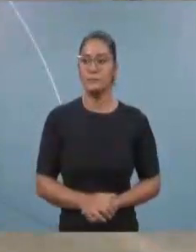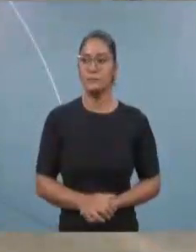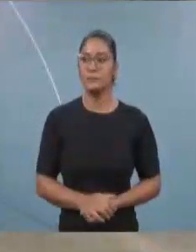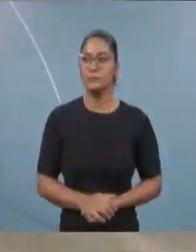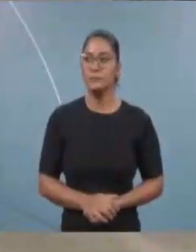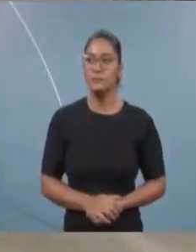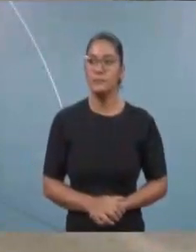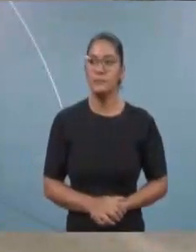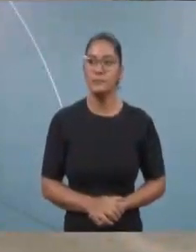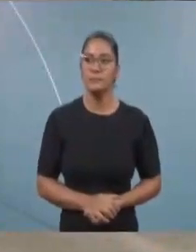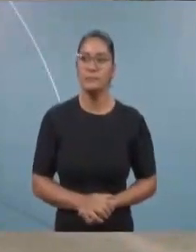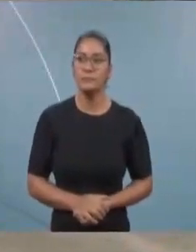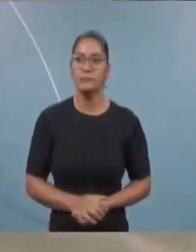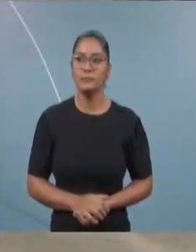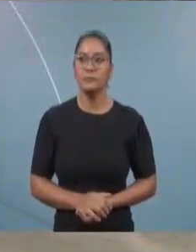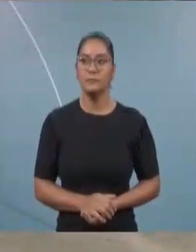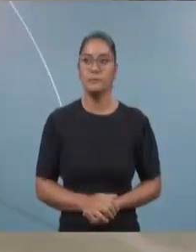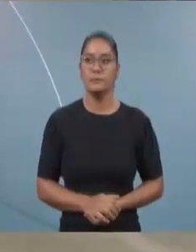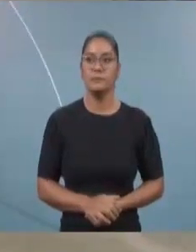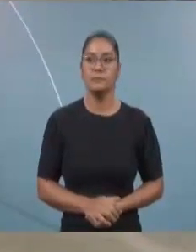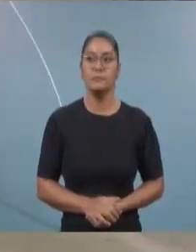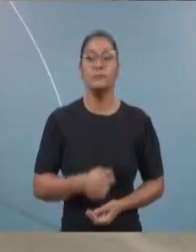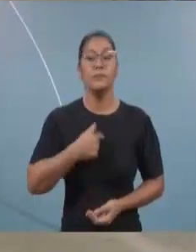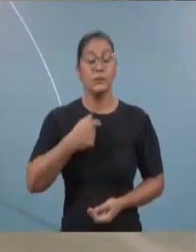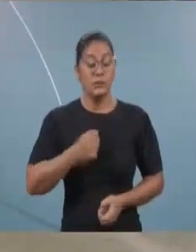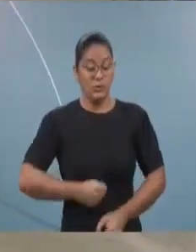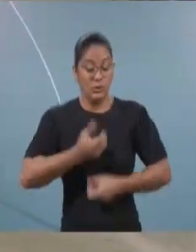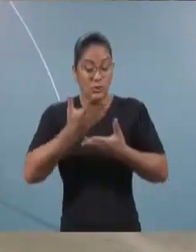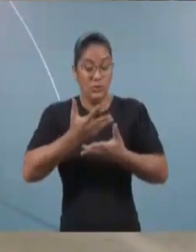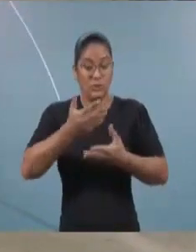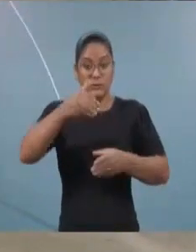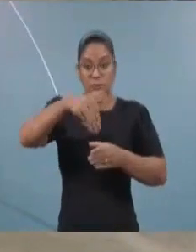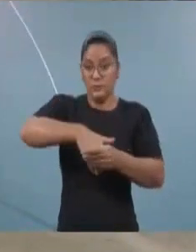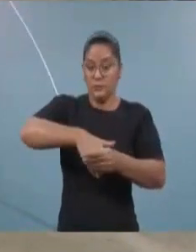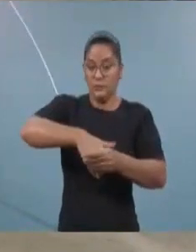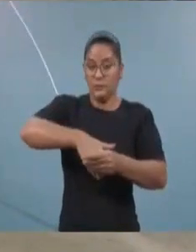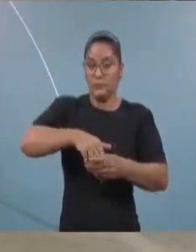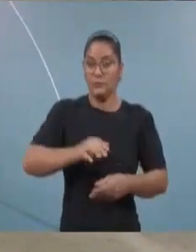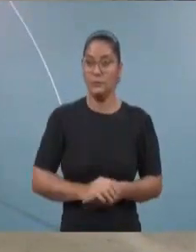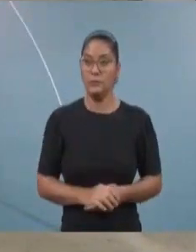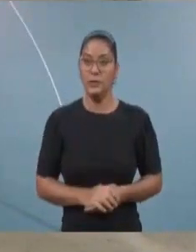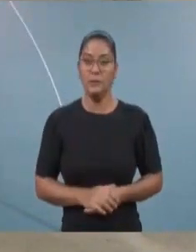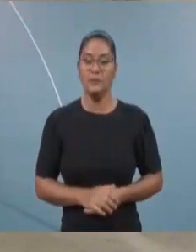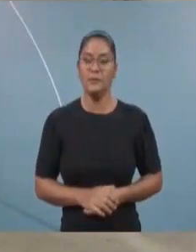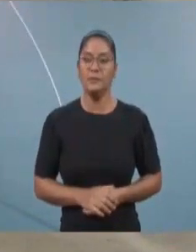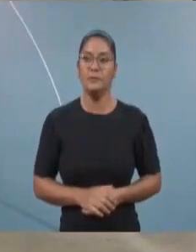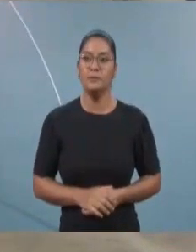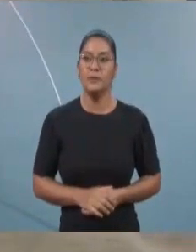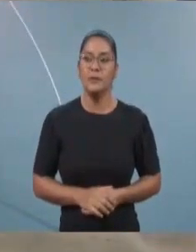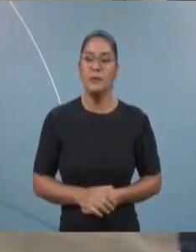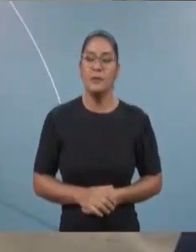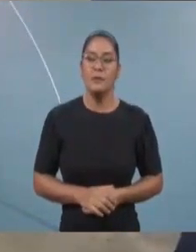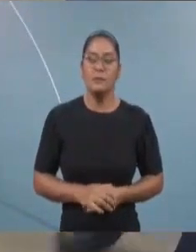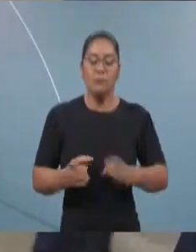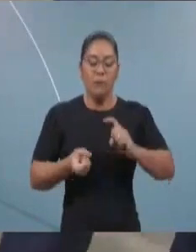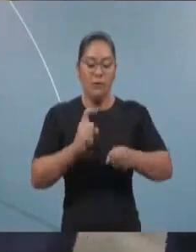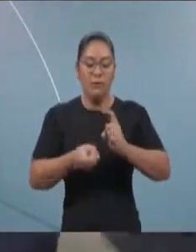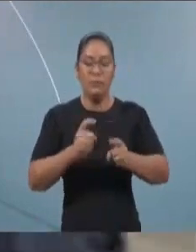eu primeiro externar meu voto favorável eh eu não vou entrar aqui no mérito da discussão